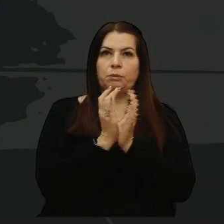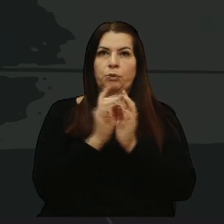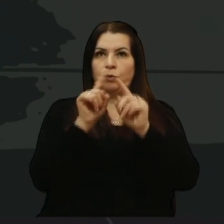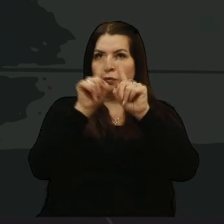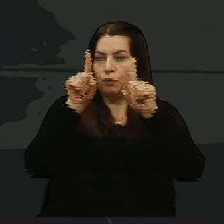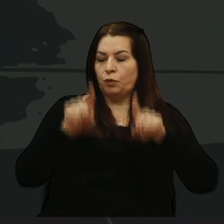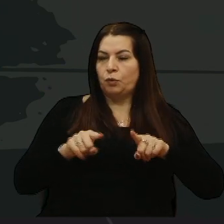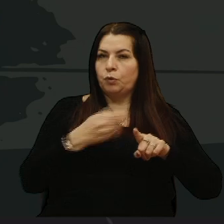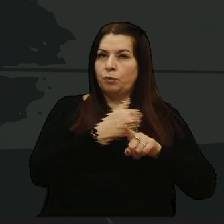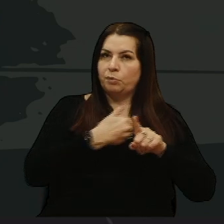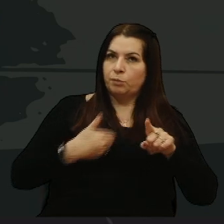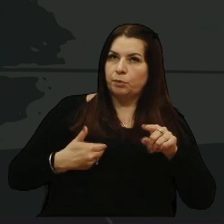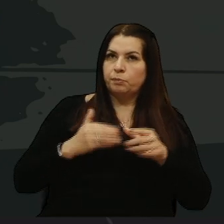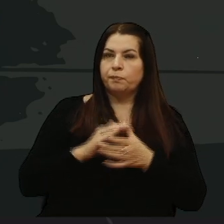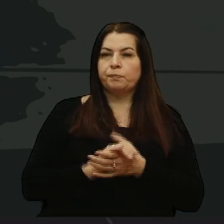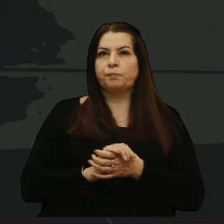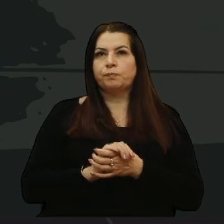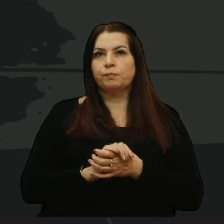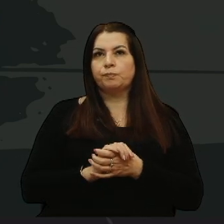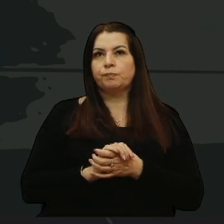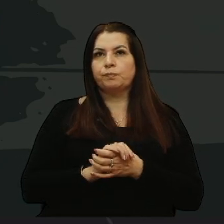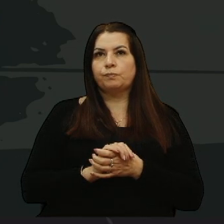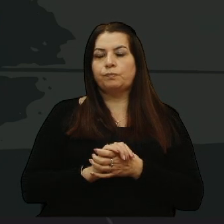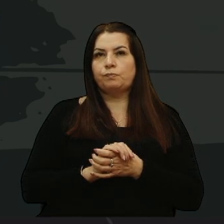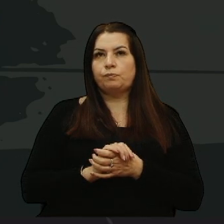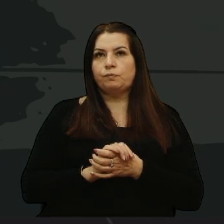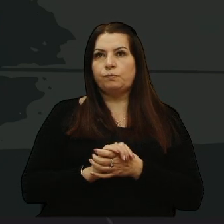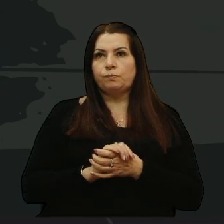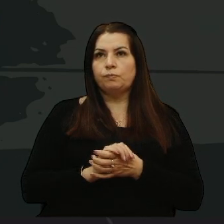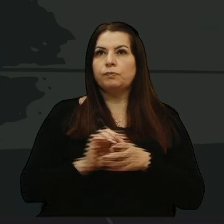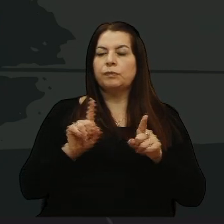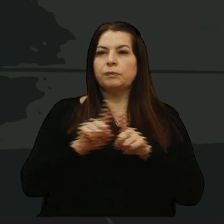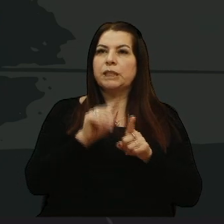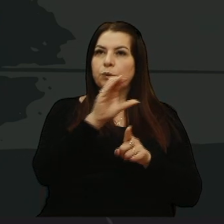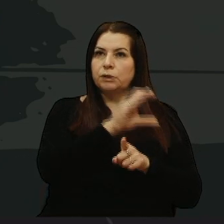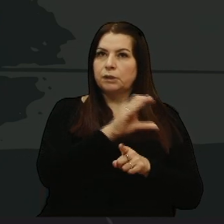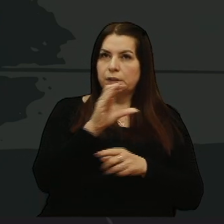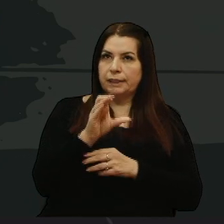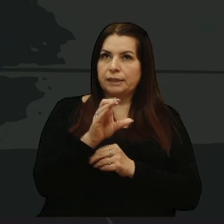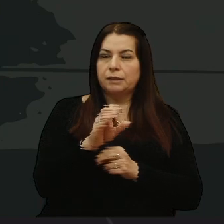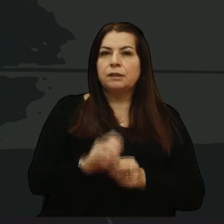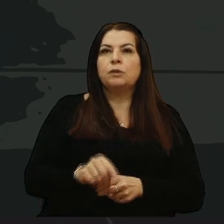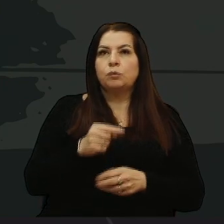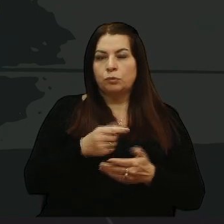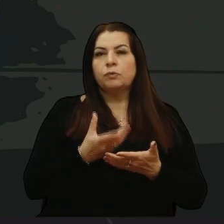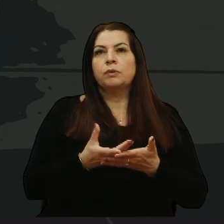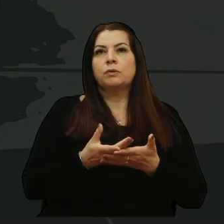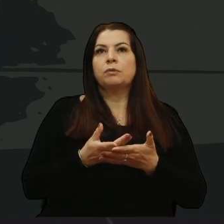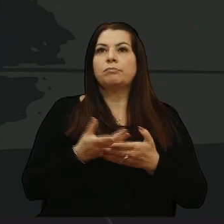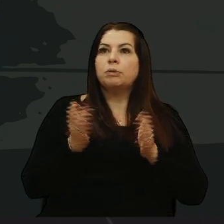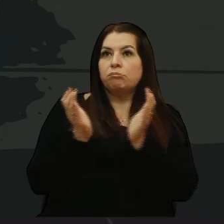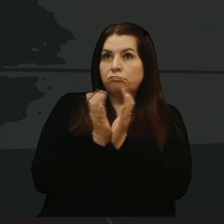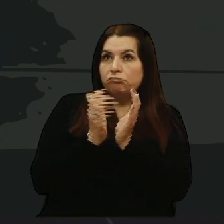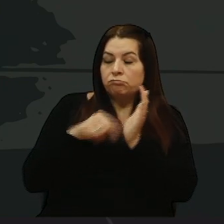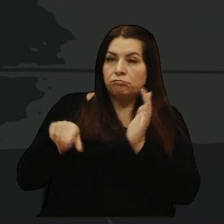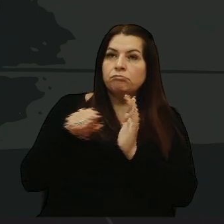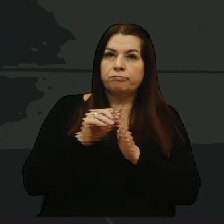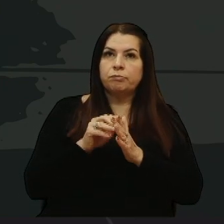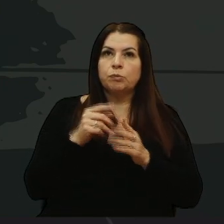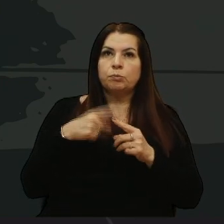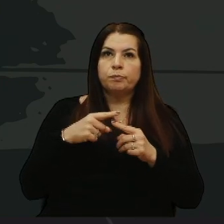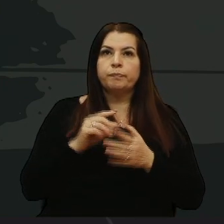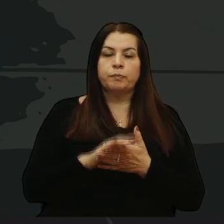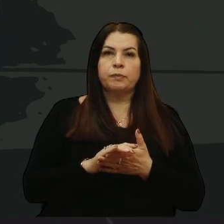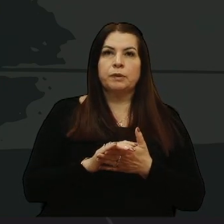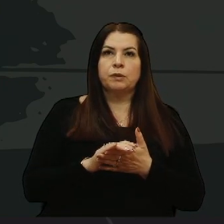servidores públicos e também os CCs, do qual é uma equipe,